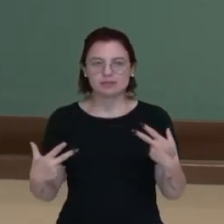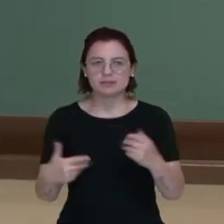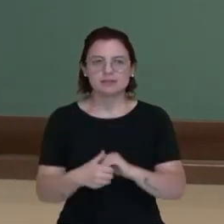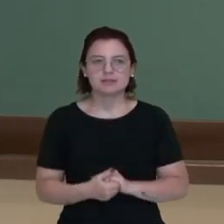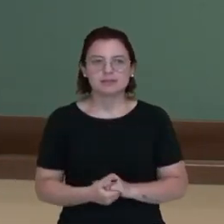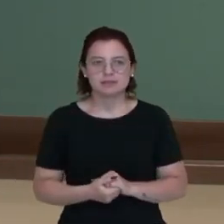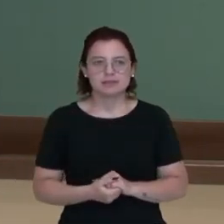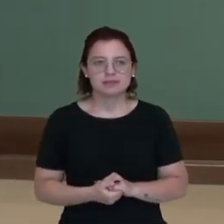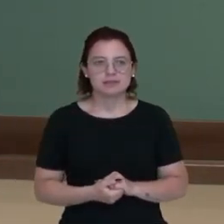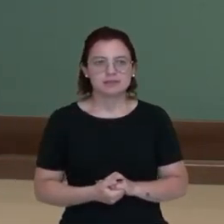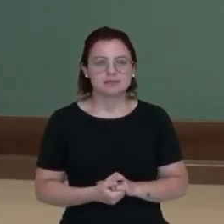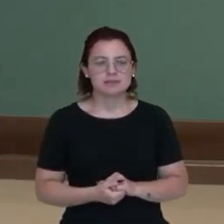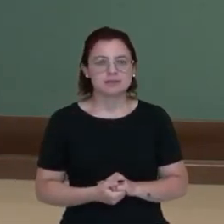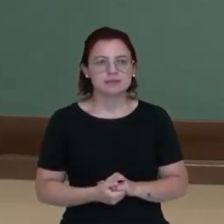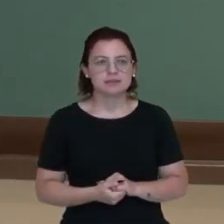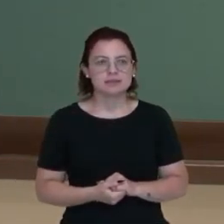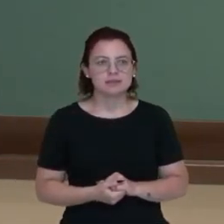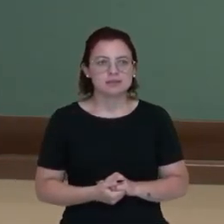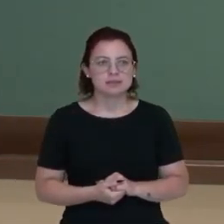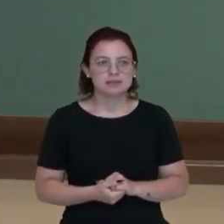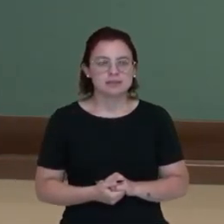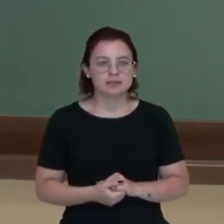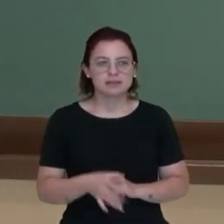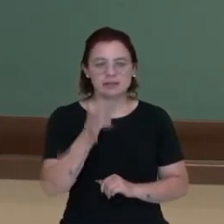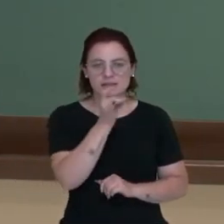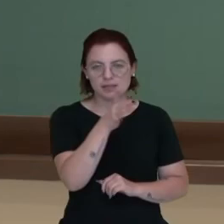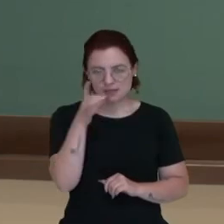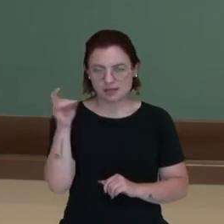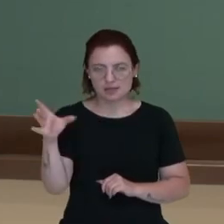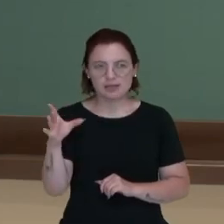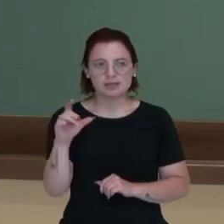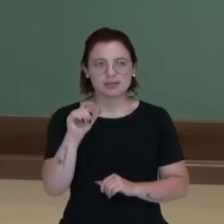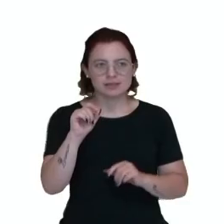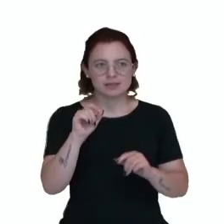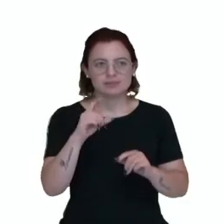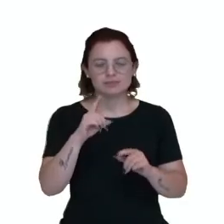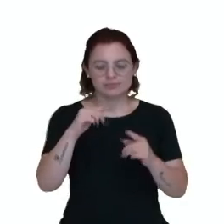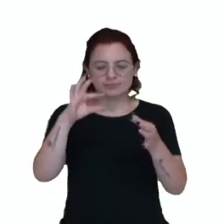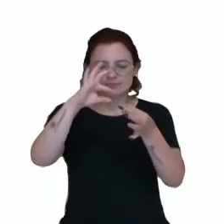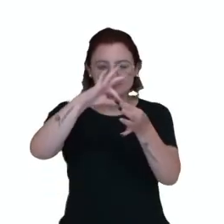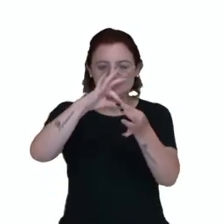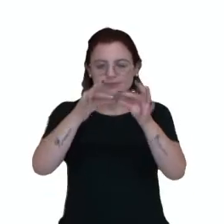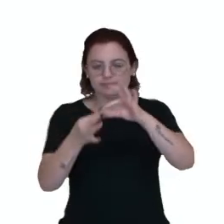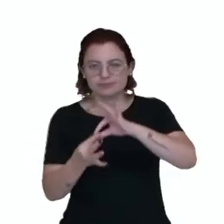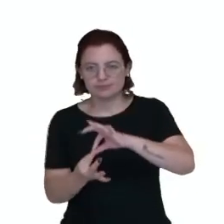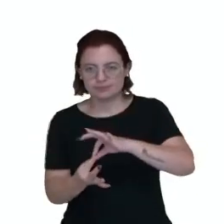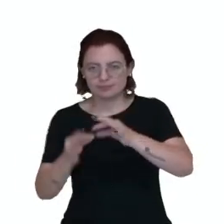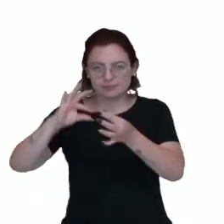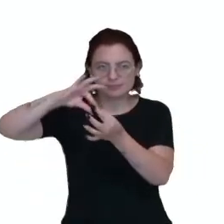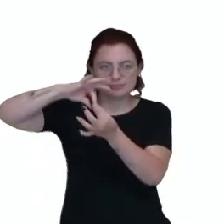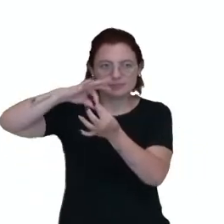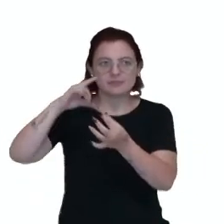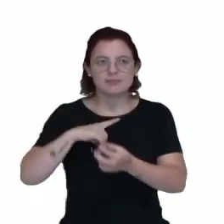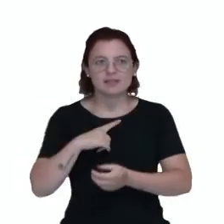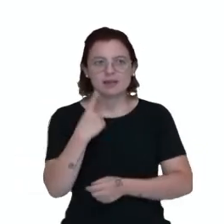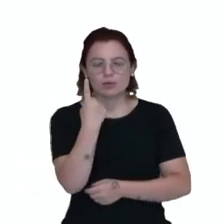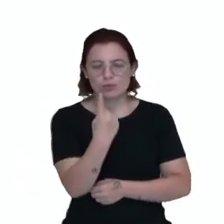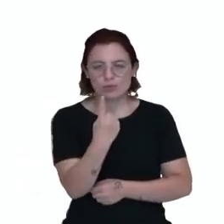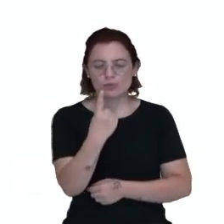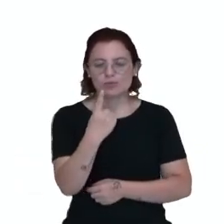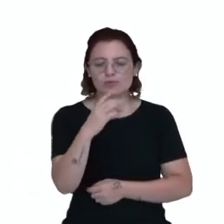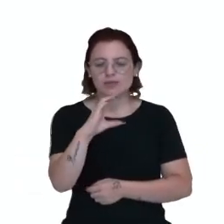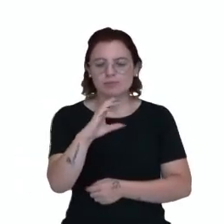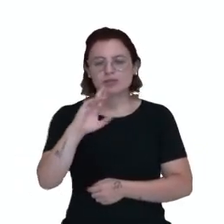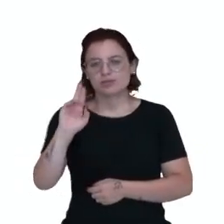coisa, o mesmo raciocínio. Agora, cada um desses vértices aqui tem um carbono com